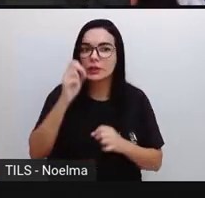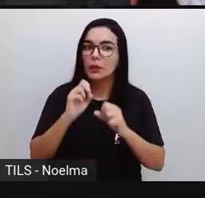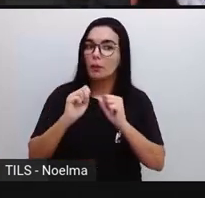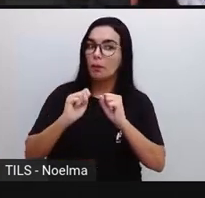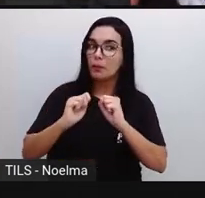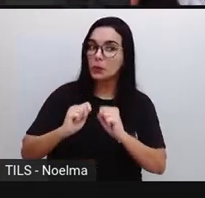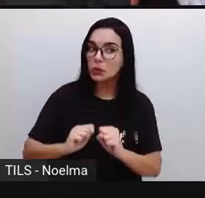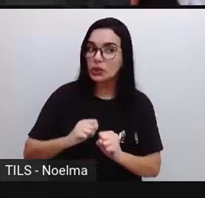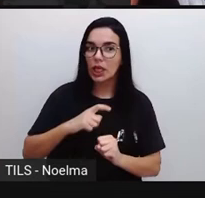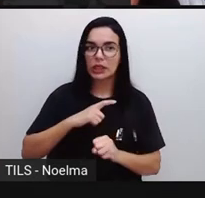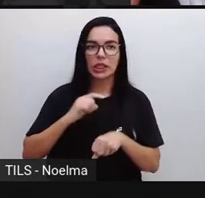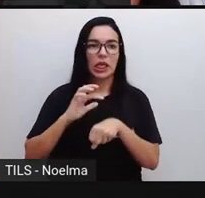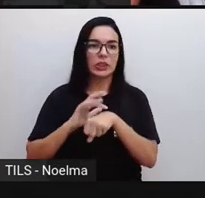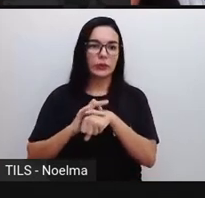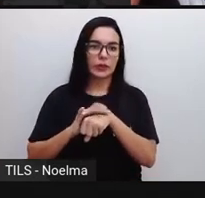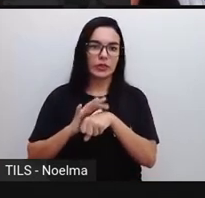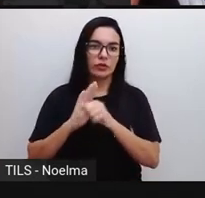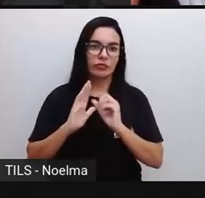certo?